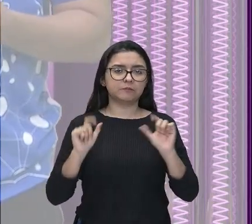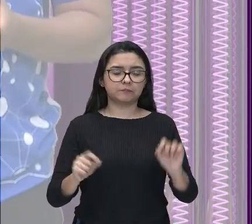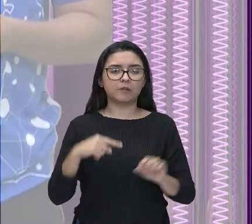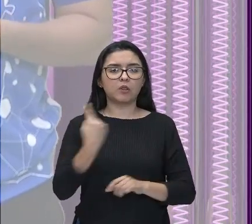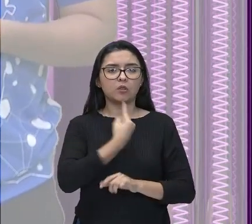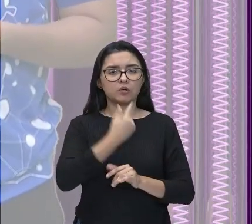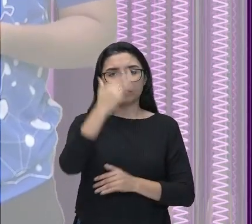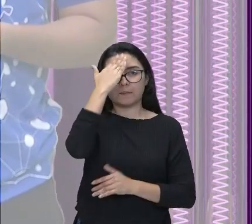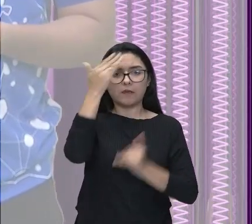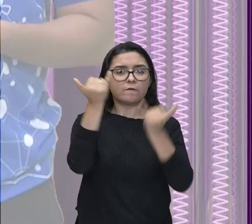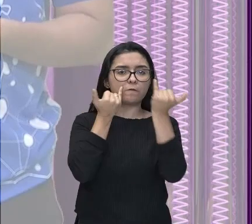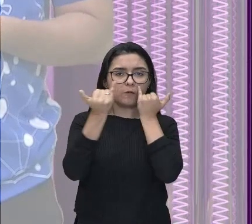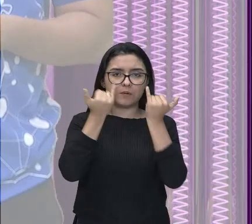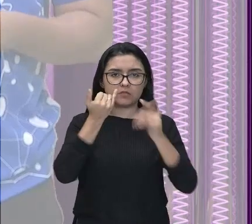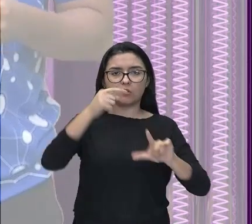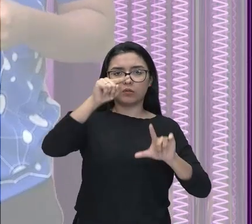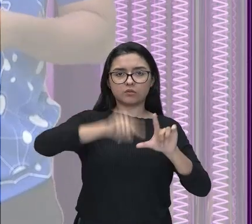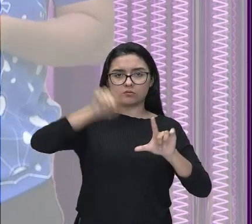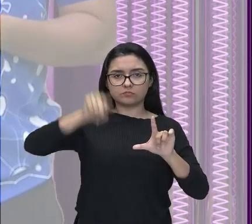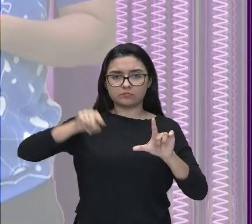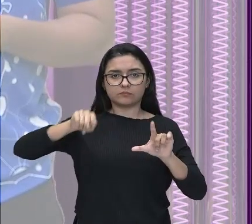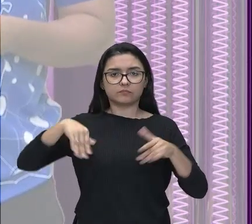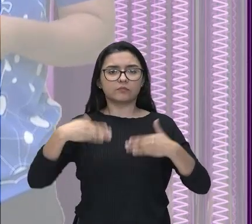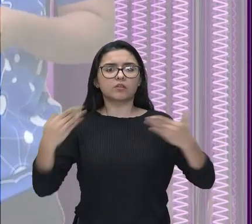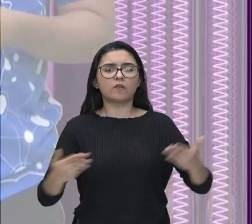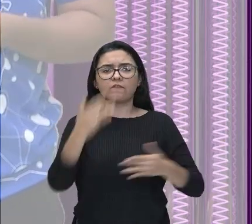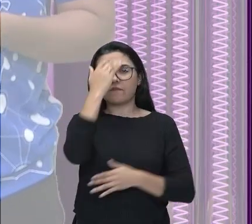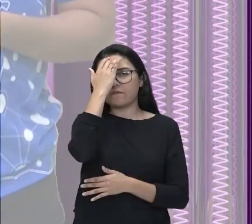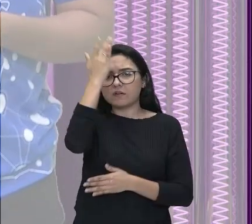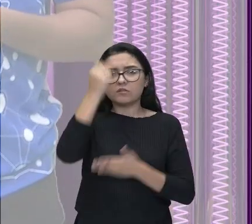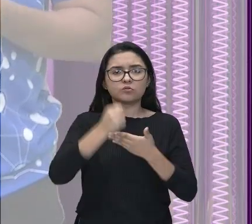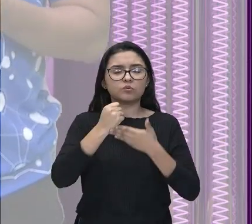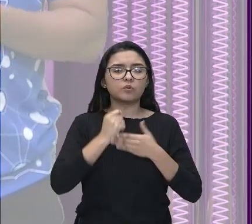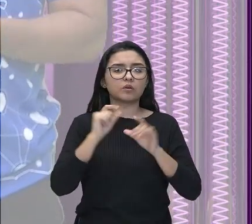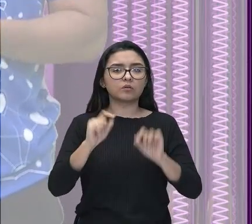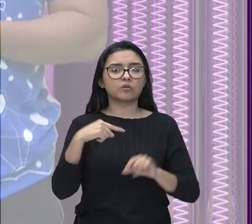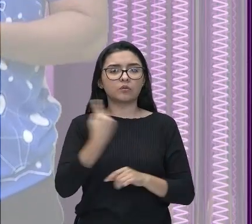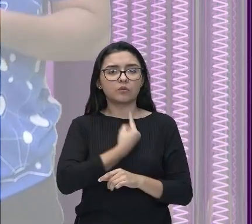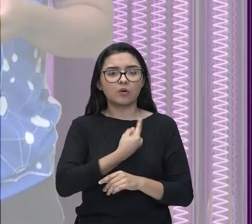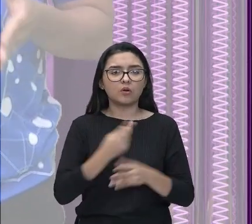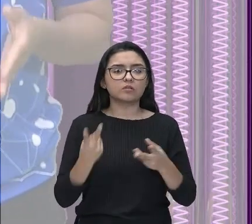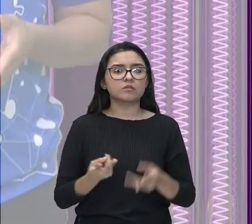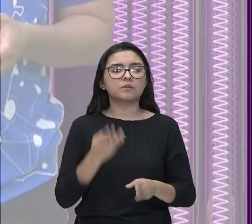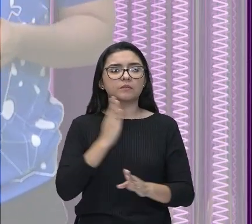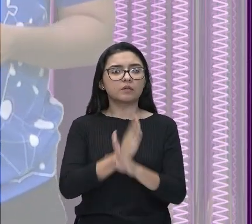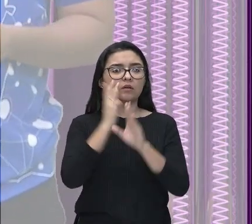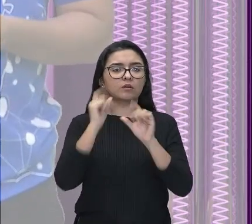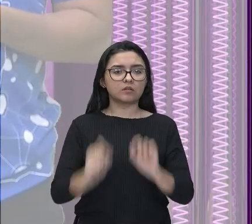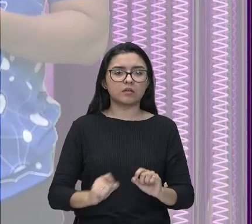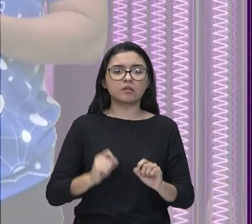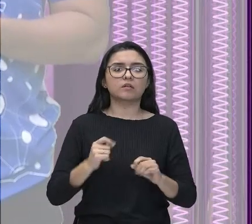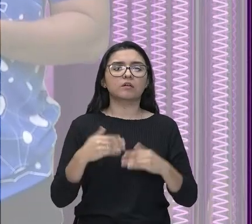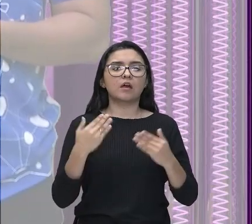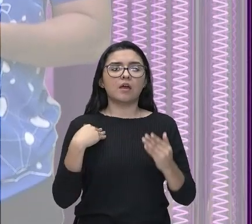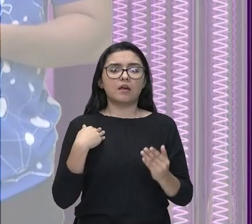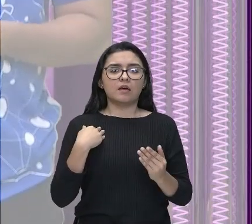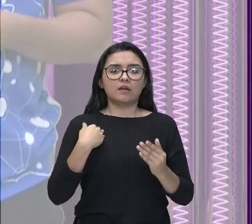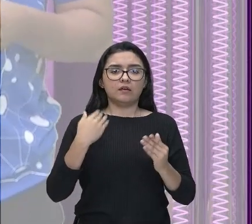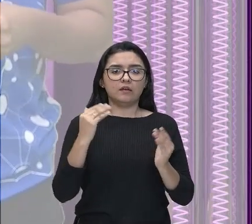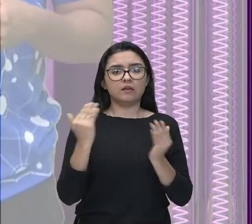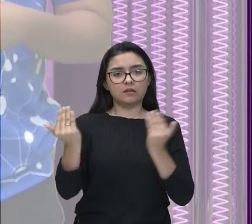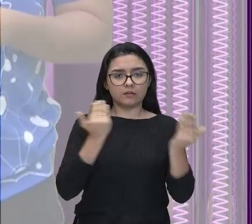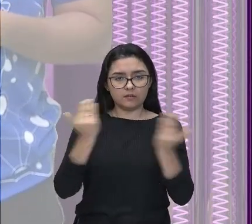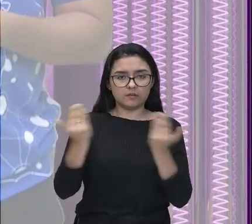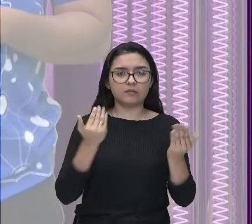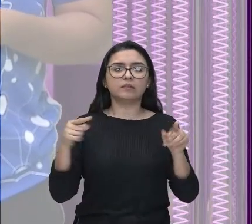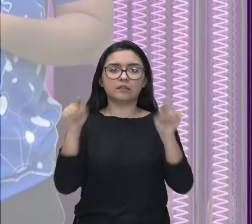dados dentro da estatística. Eles facilitam a identificação de tendências, comparações, classificações